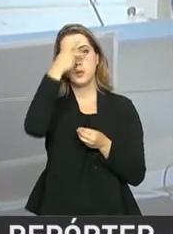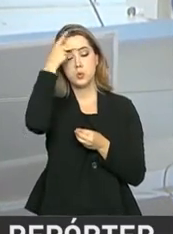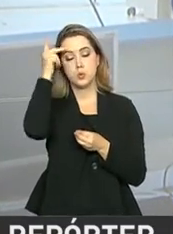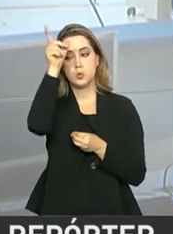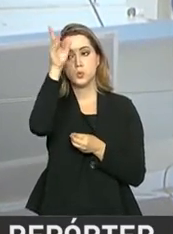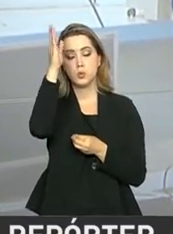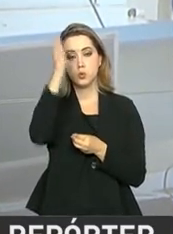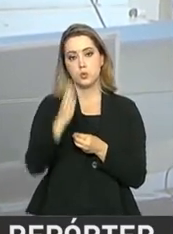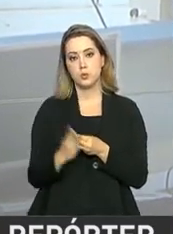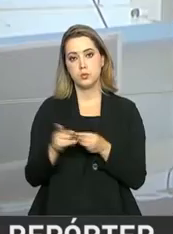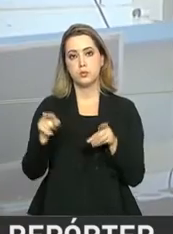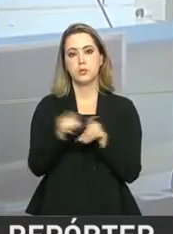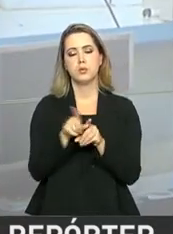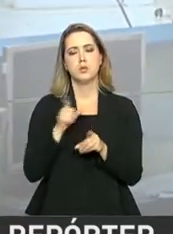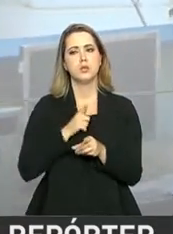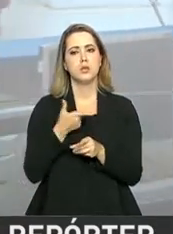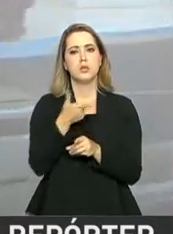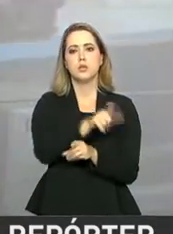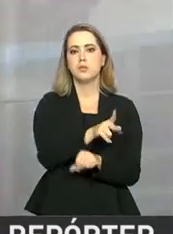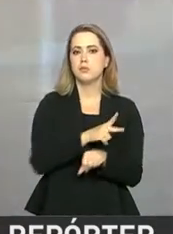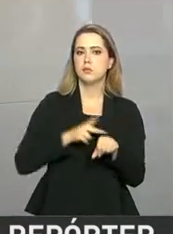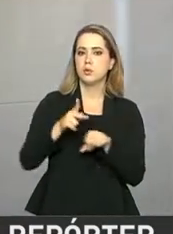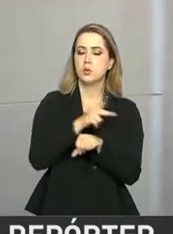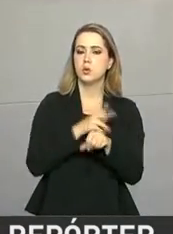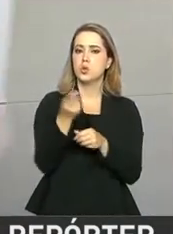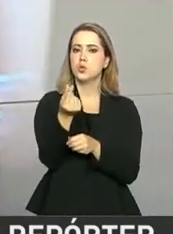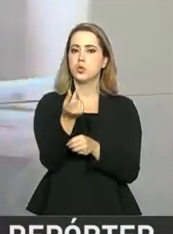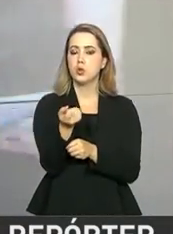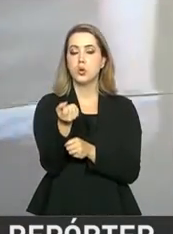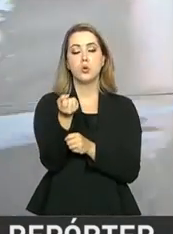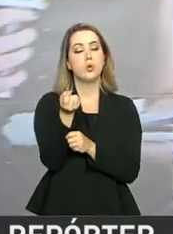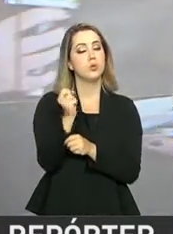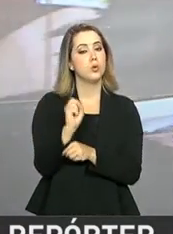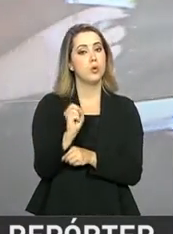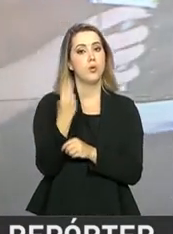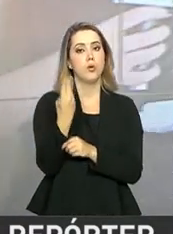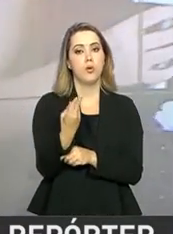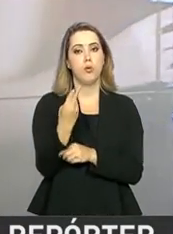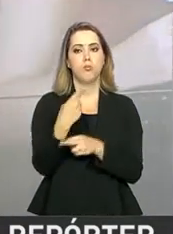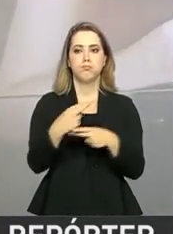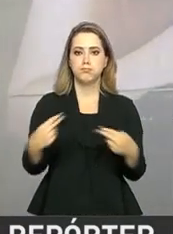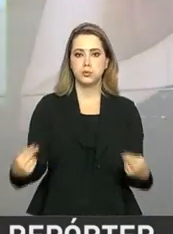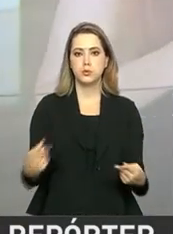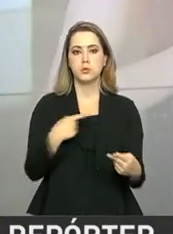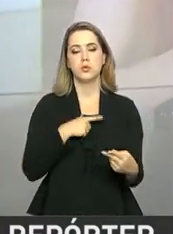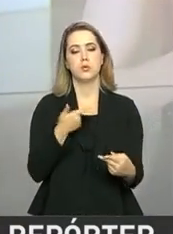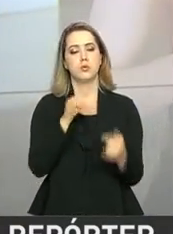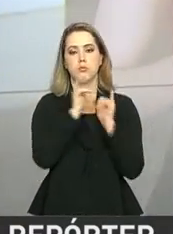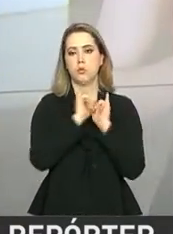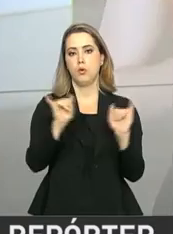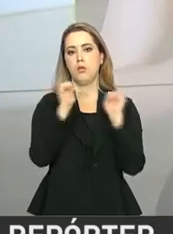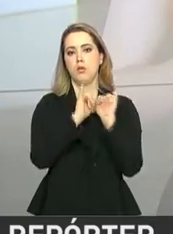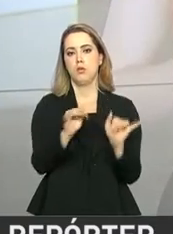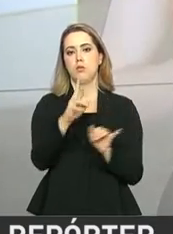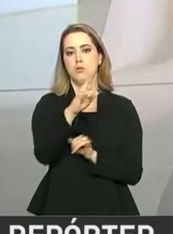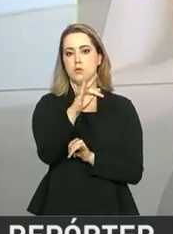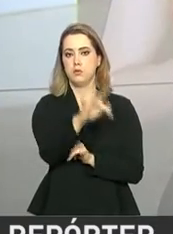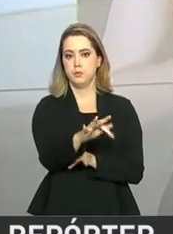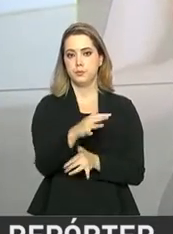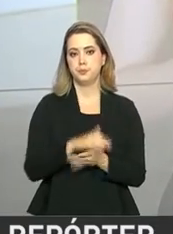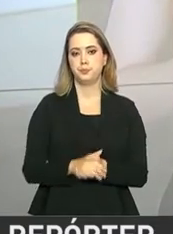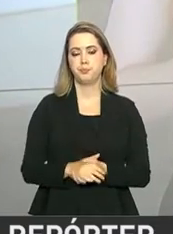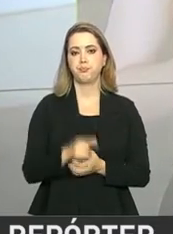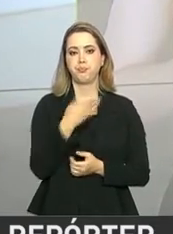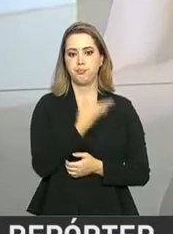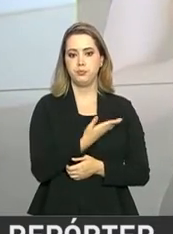lá fora dinheiro ou bens não declarados. Vamos falar então com a repórter Carolina Becker, que tem os detalhes dessa informação para a gente.